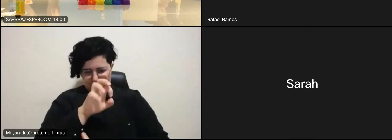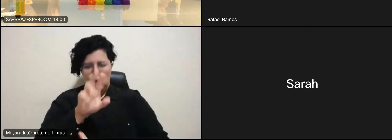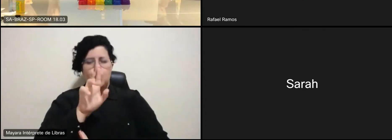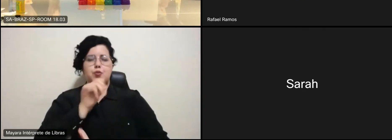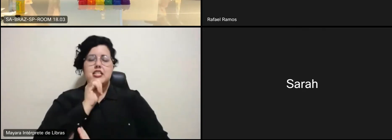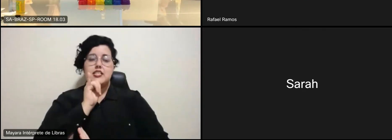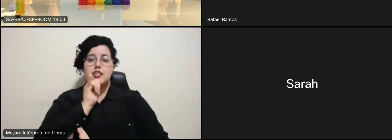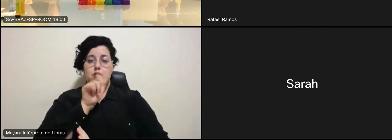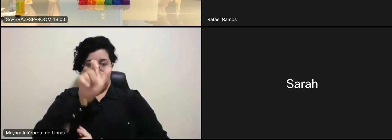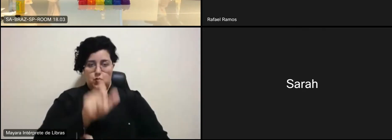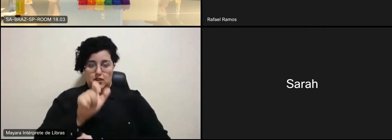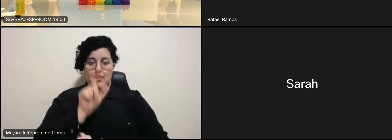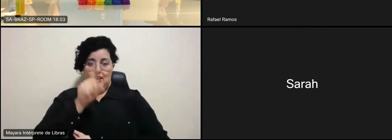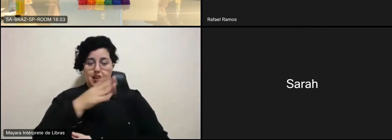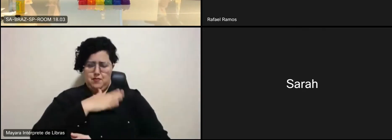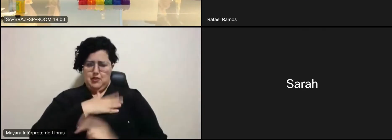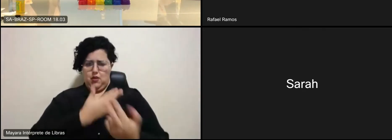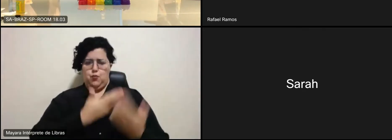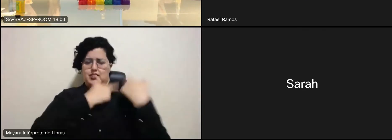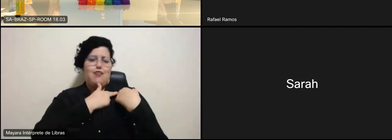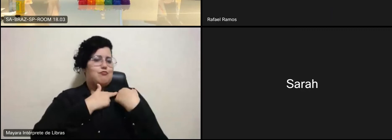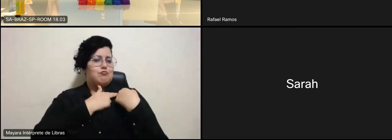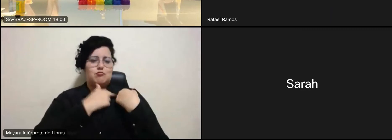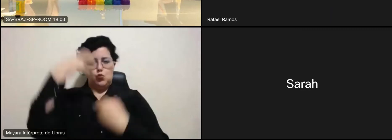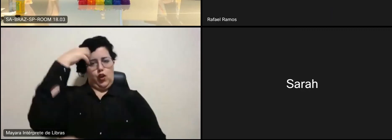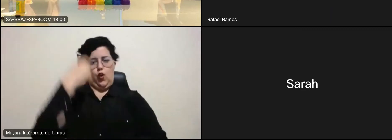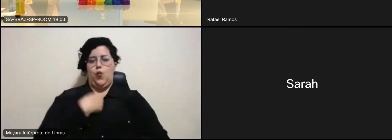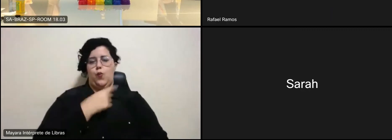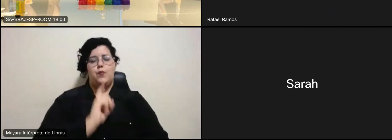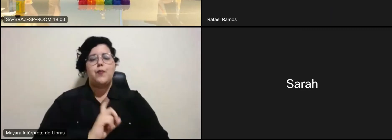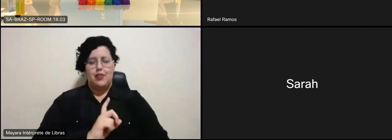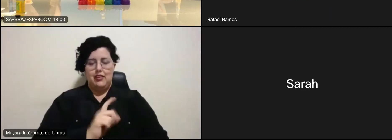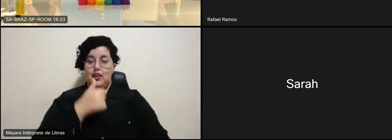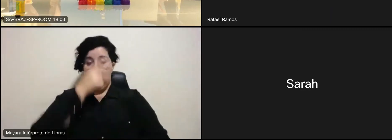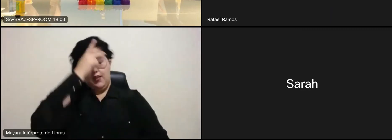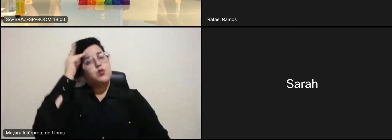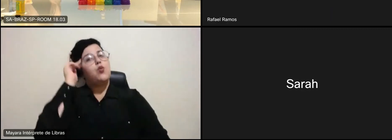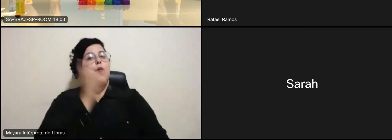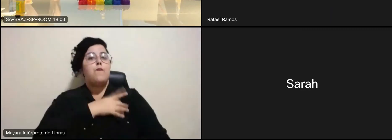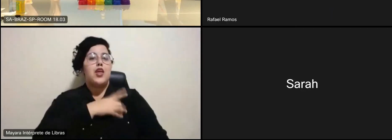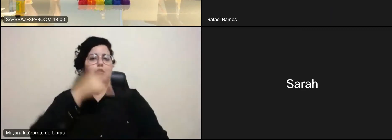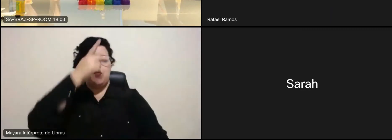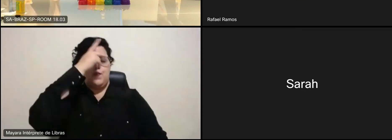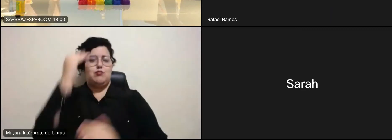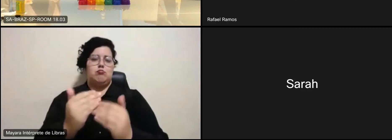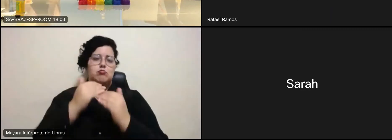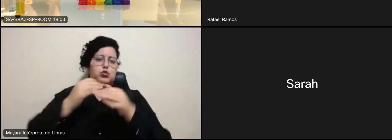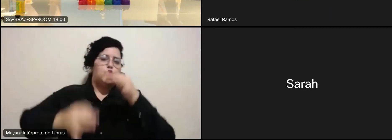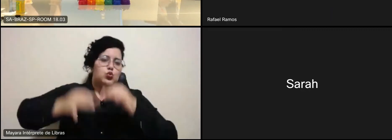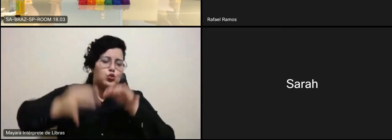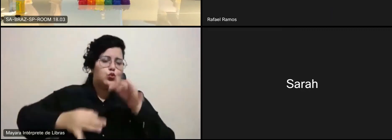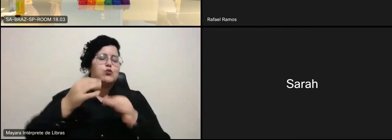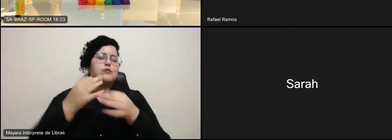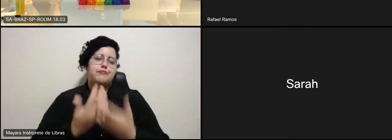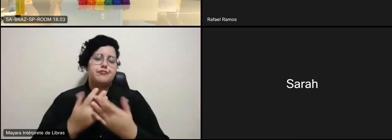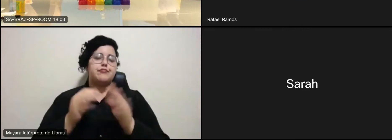Se autorresponsabilizar pelo que está acontecendo, ter um receio de ser julgado nessa intervenção. E a